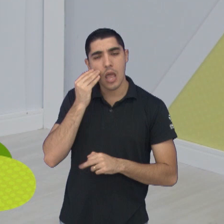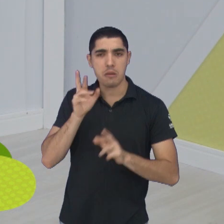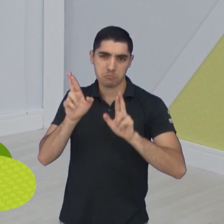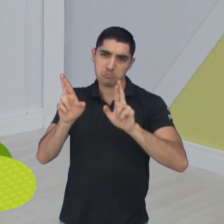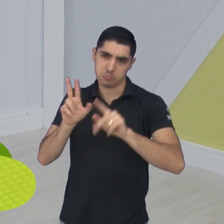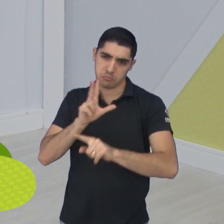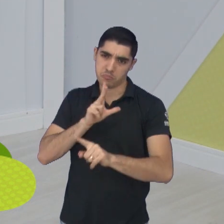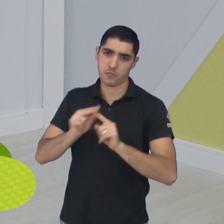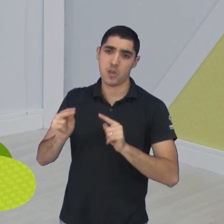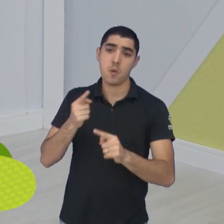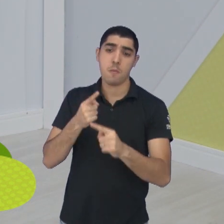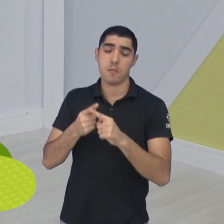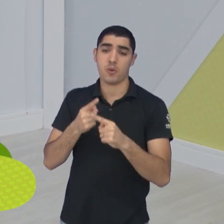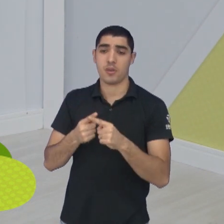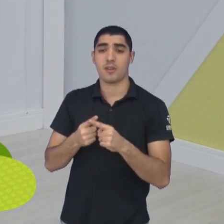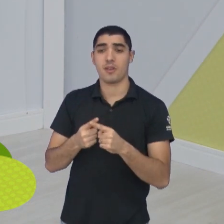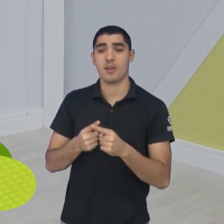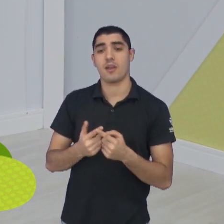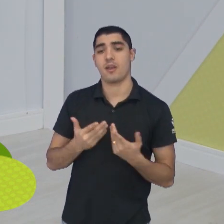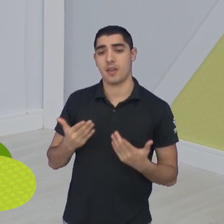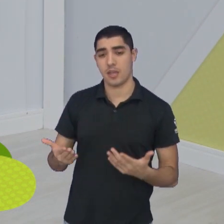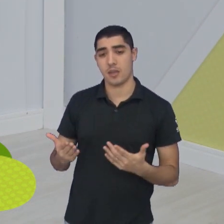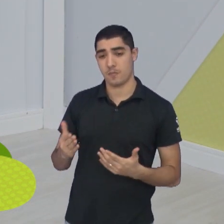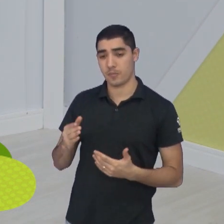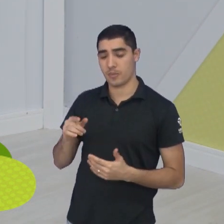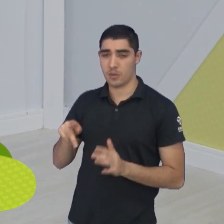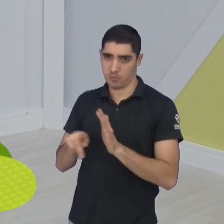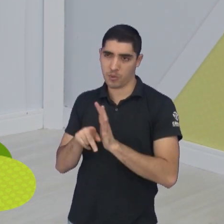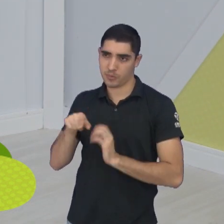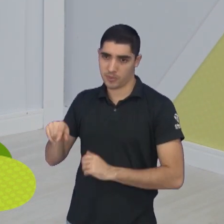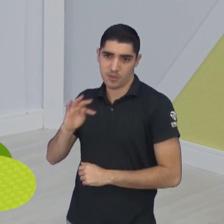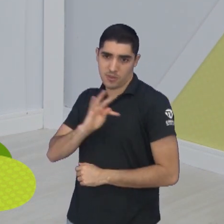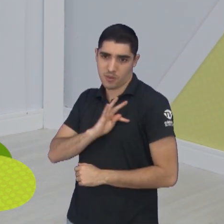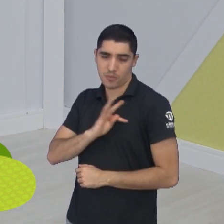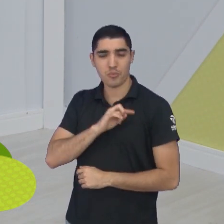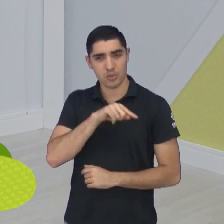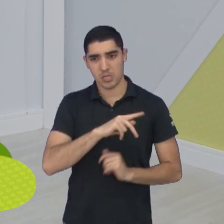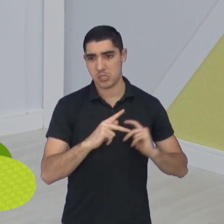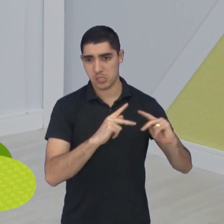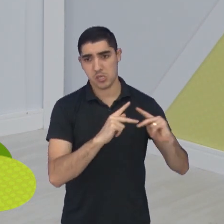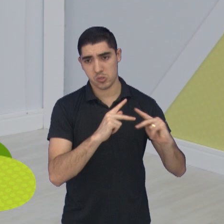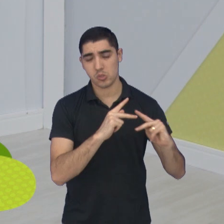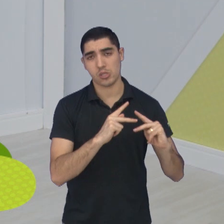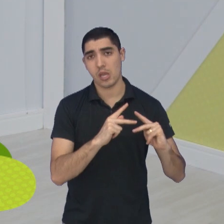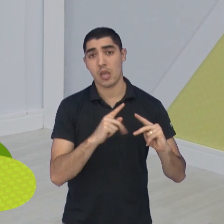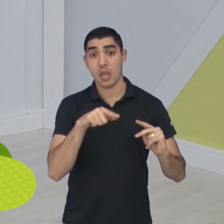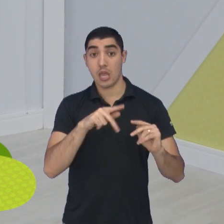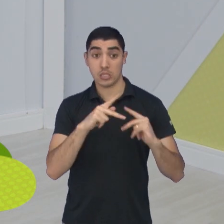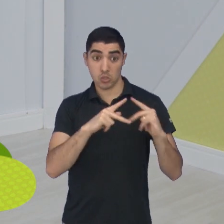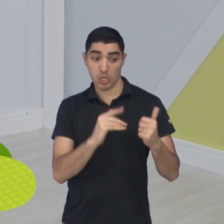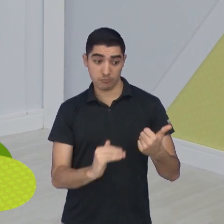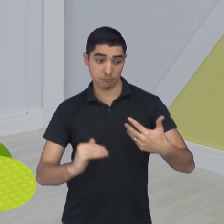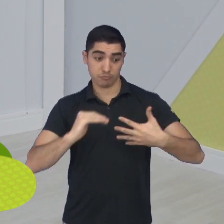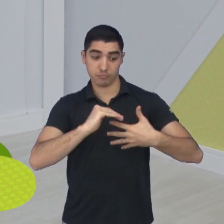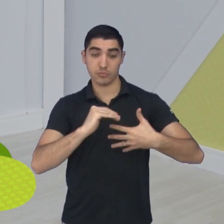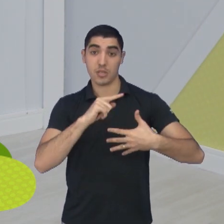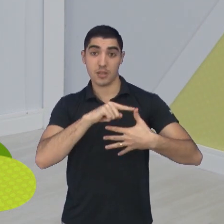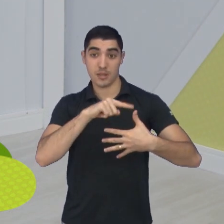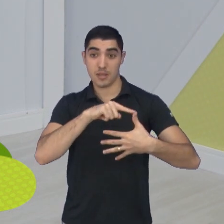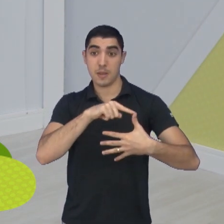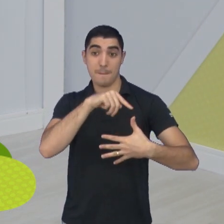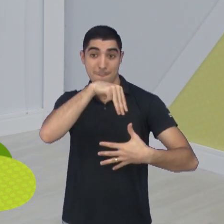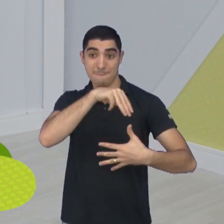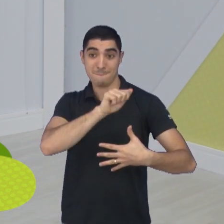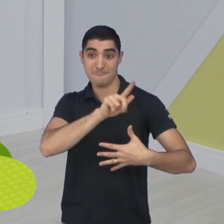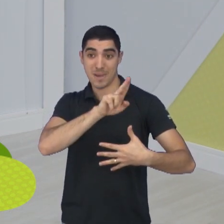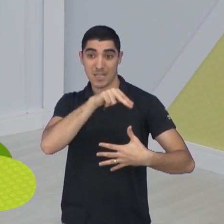vitória, até porque, como eu disse, é a segunda equipe lá de Taboão da Serra, é a atual lanterna. O São José divide a liderança com a outra equipe de Taboão, com 6